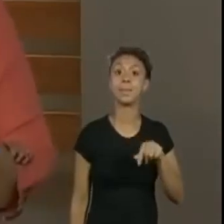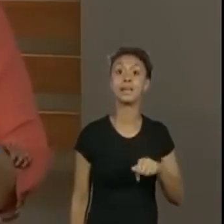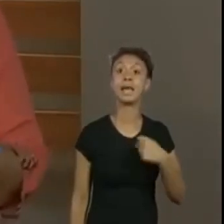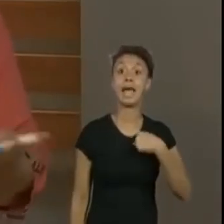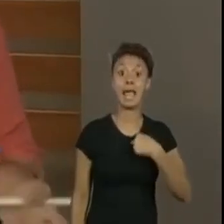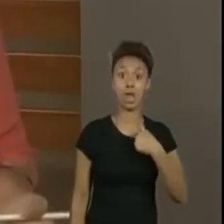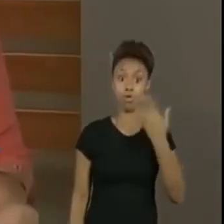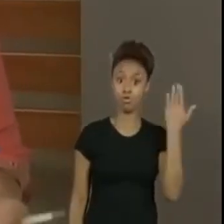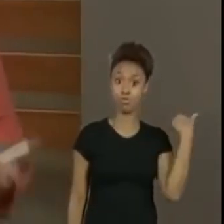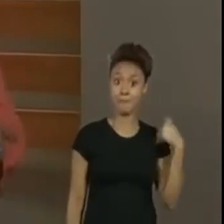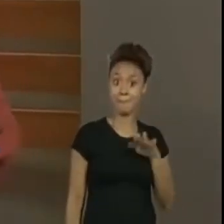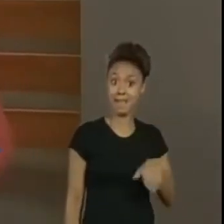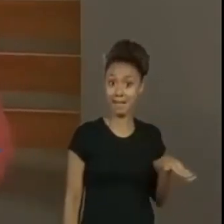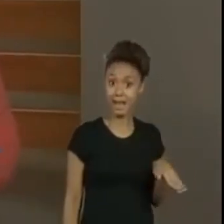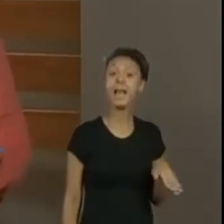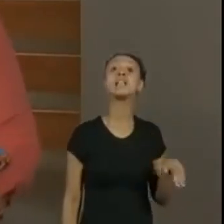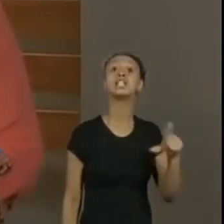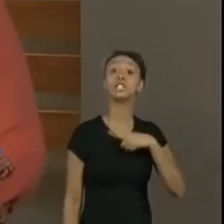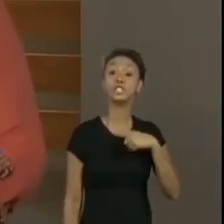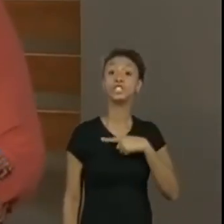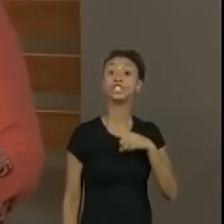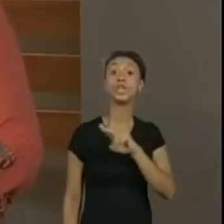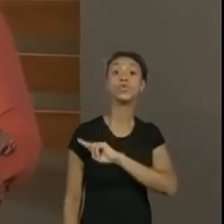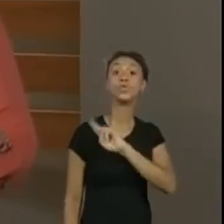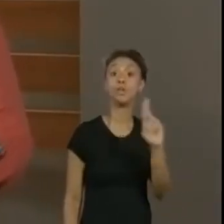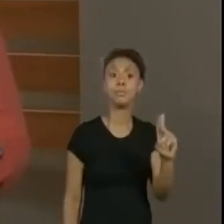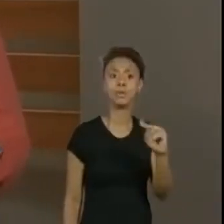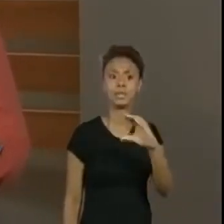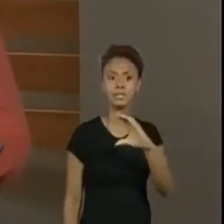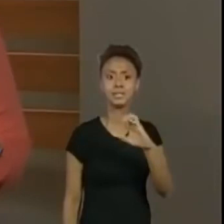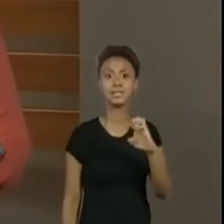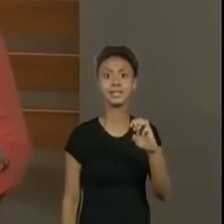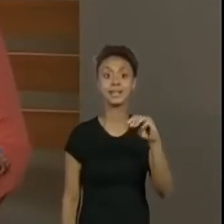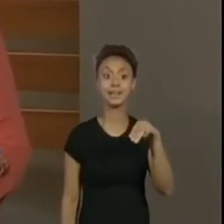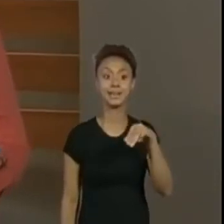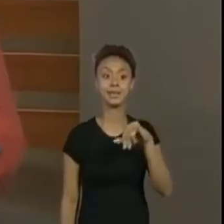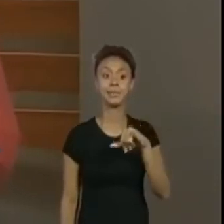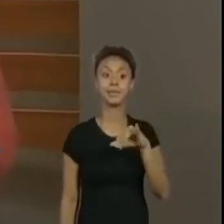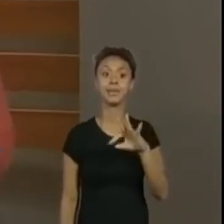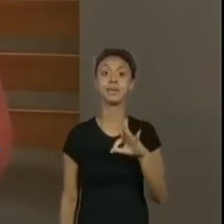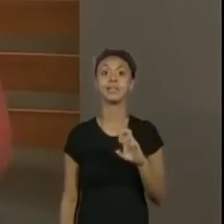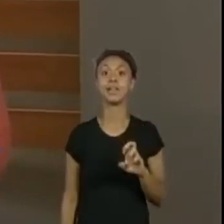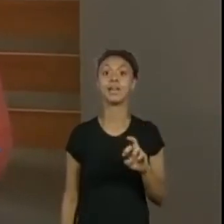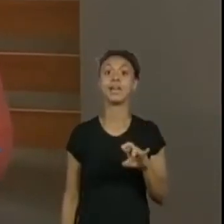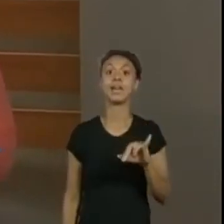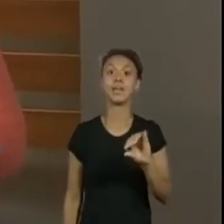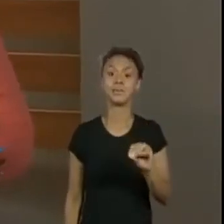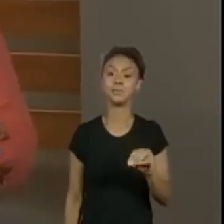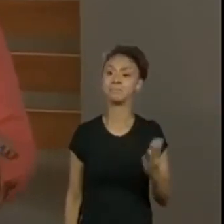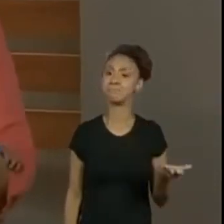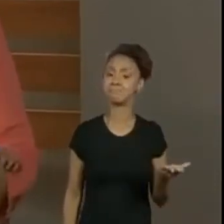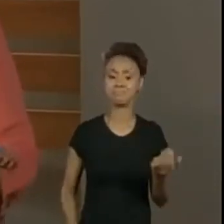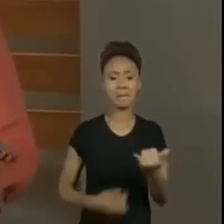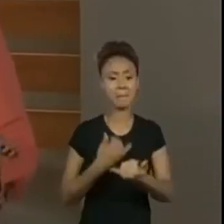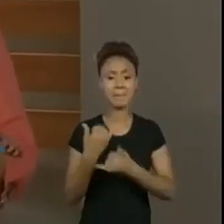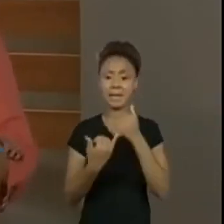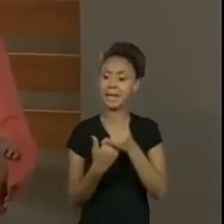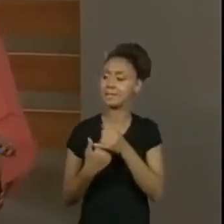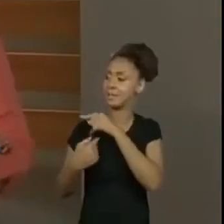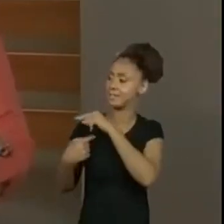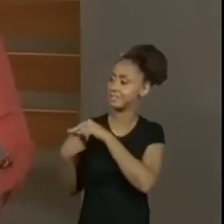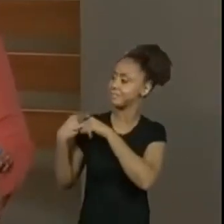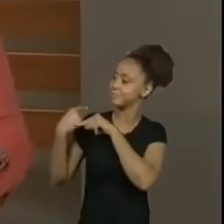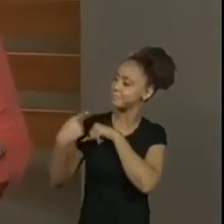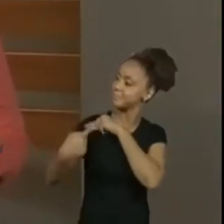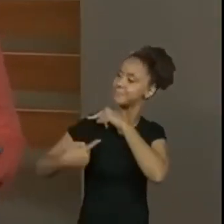Tem vários nomes para a mesma brincadeira, visto que ela é uma brincadeira tradicional que passa de